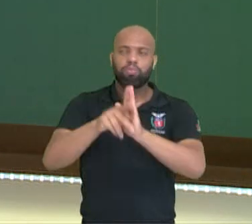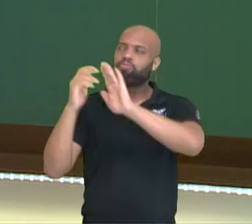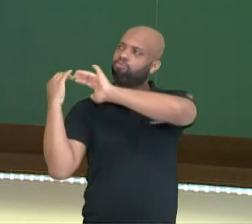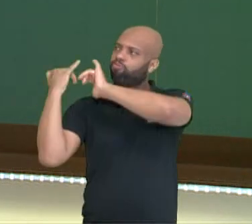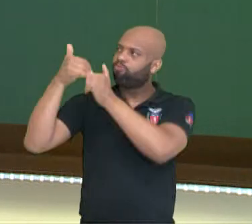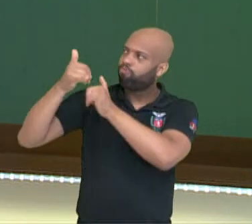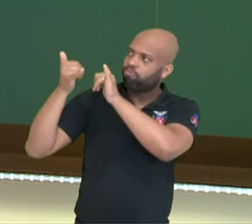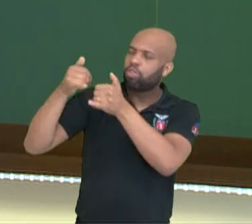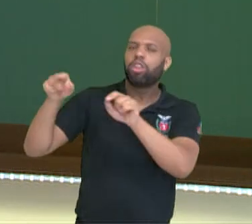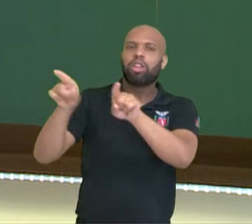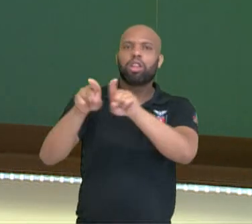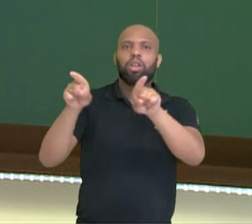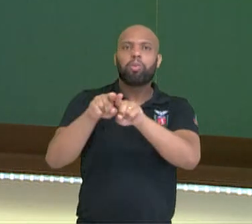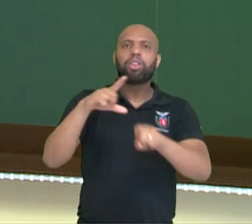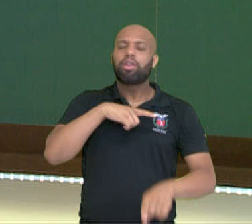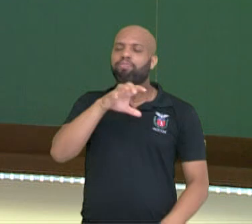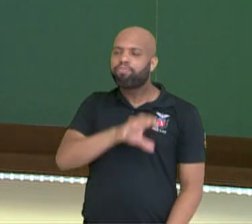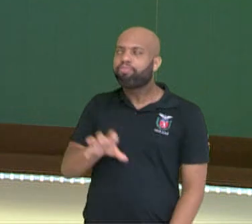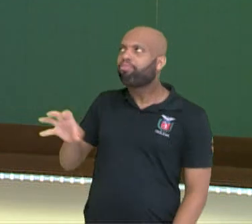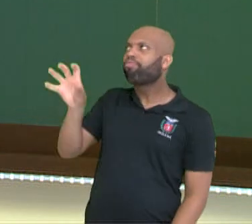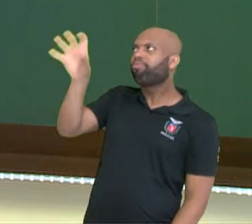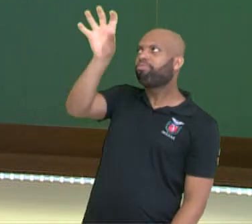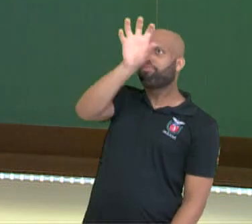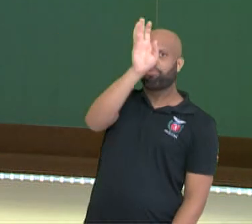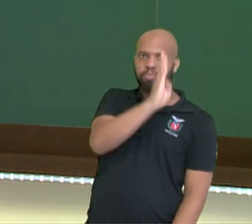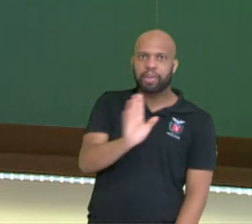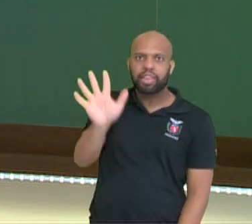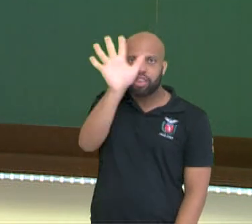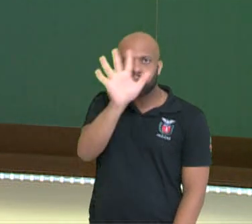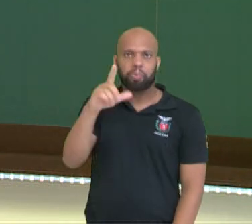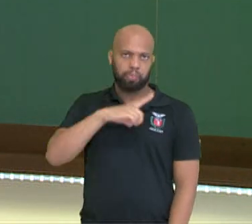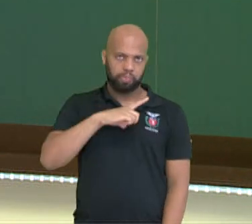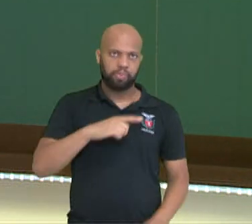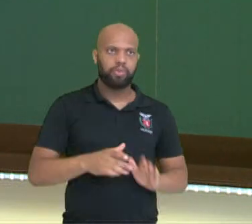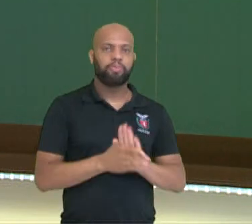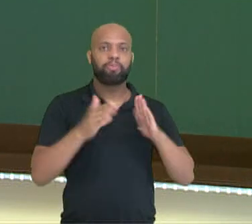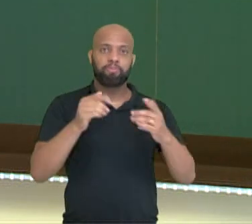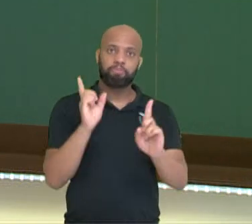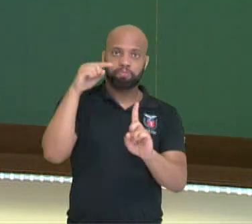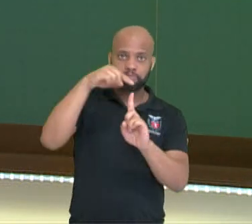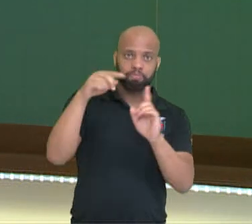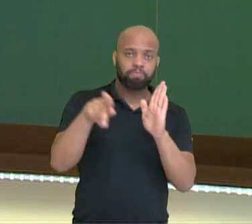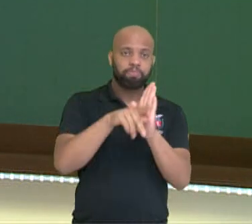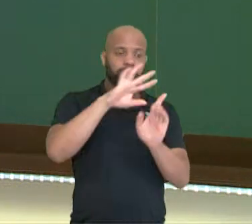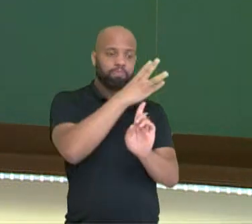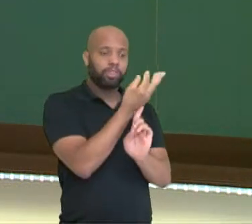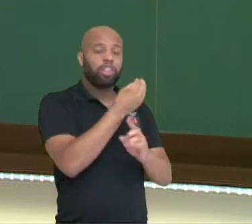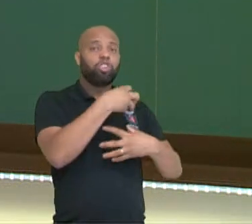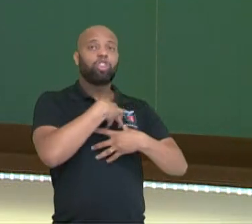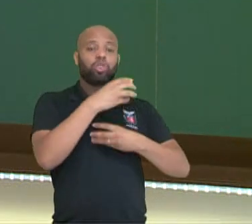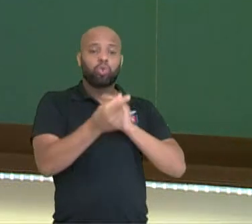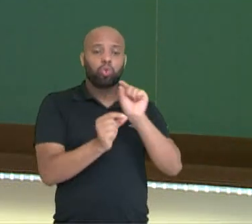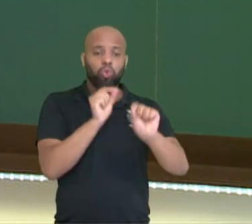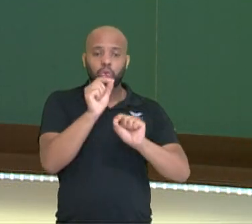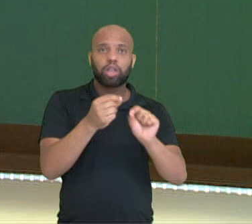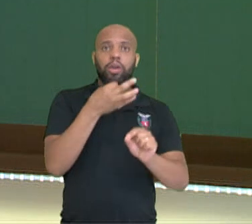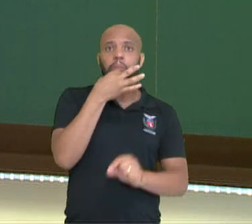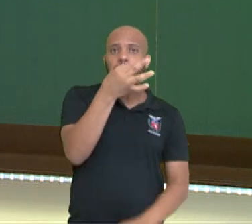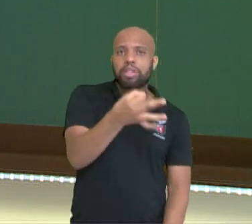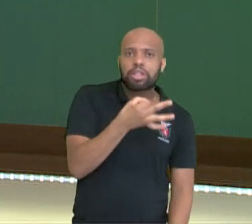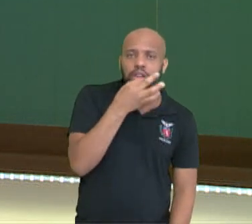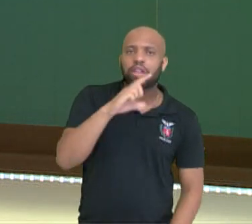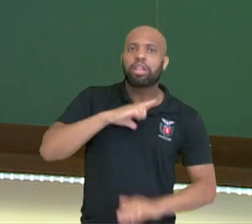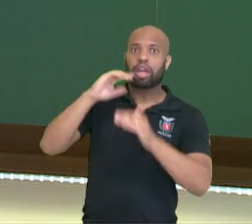dessa regionalização, por aí vai. A função da arte de maneira crítica, diz respeito à análise